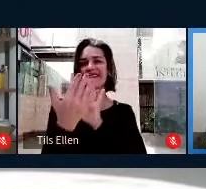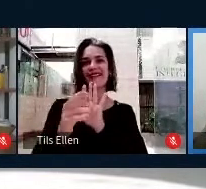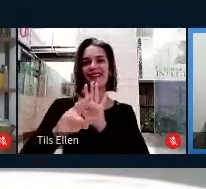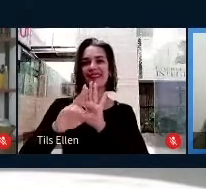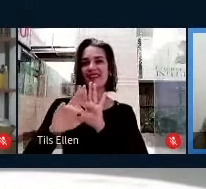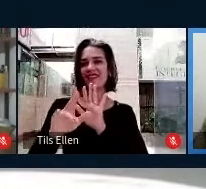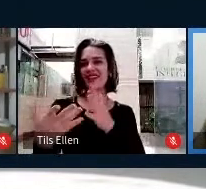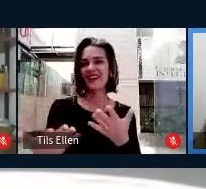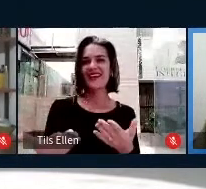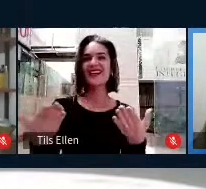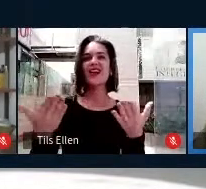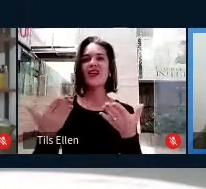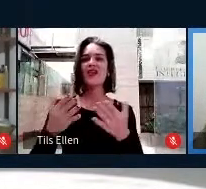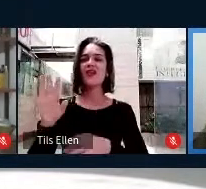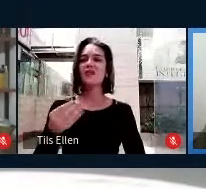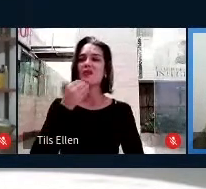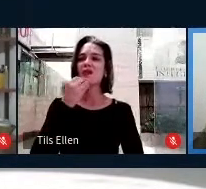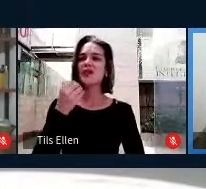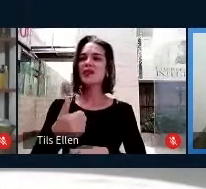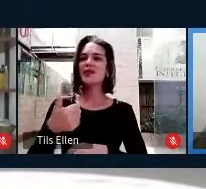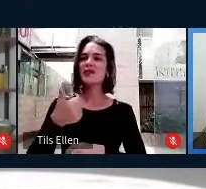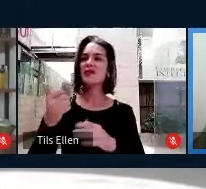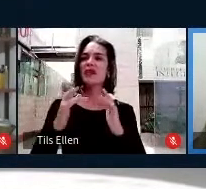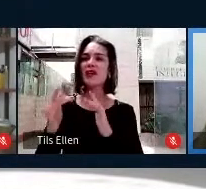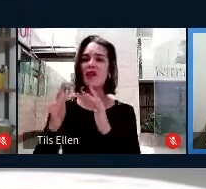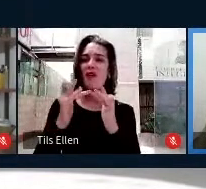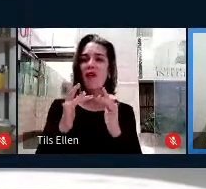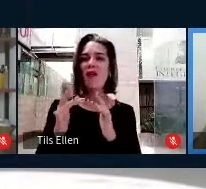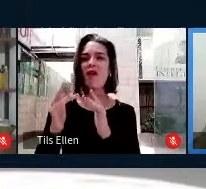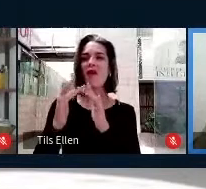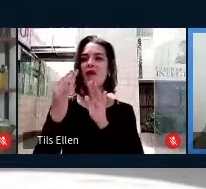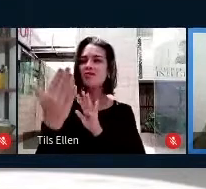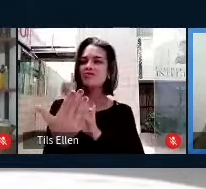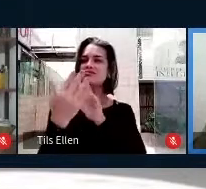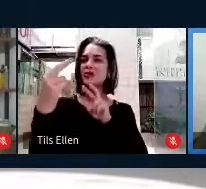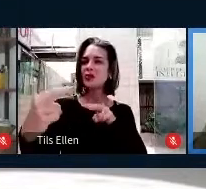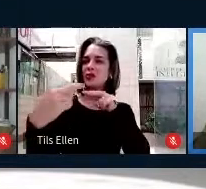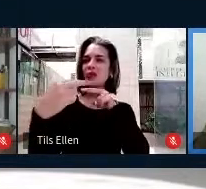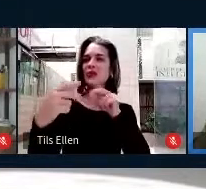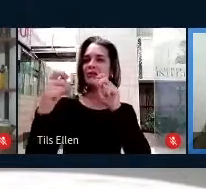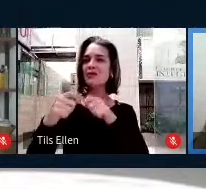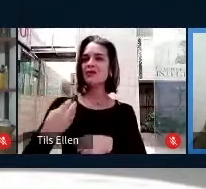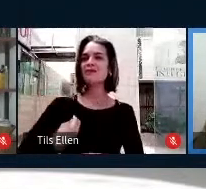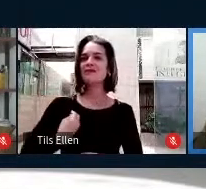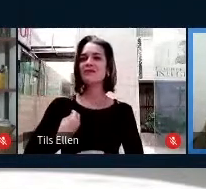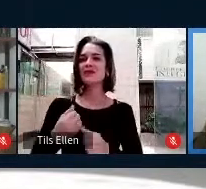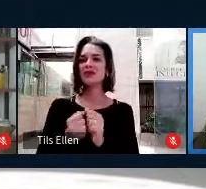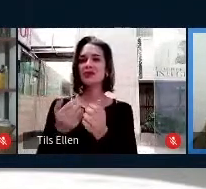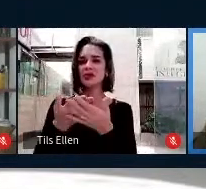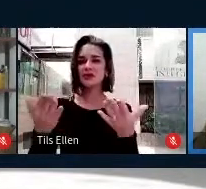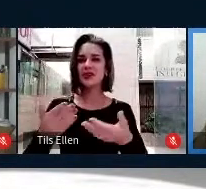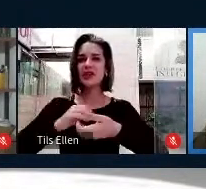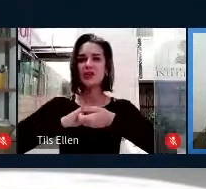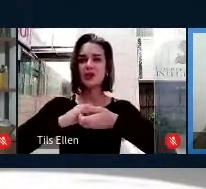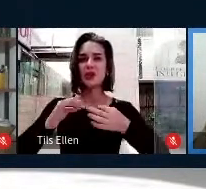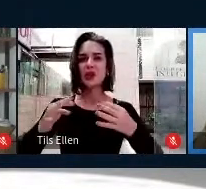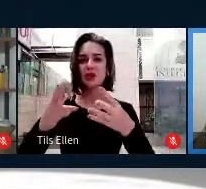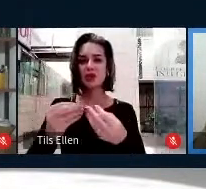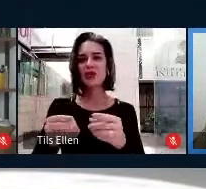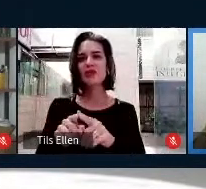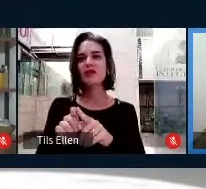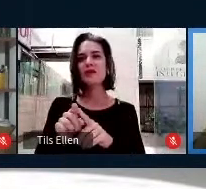assim. Então, aqui é o nosso primeiro contato, então fico muito feliz de poder estar aqui. Quero cumprimentar também a